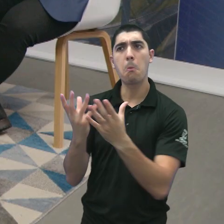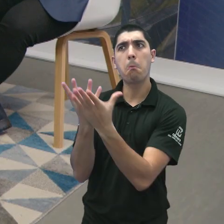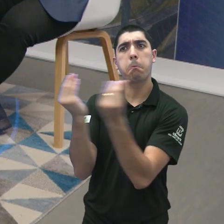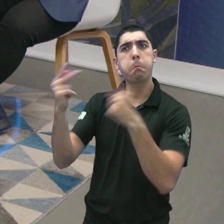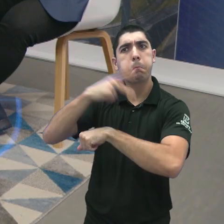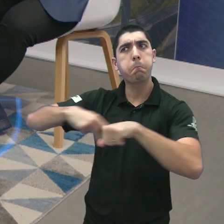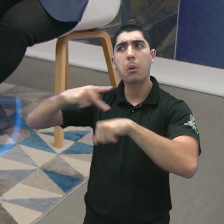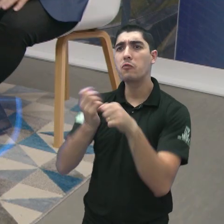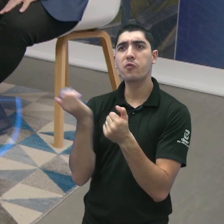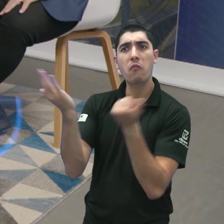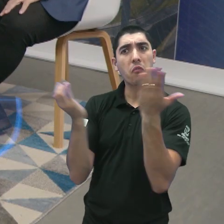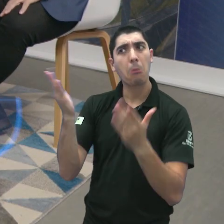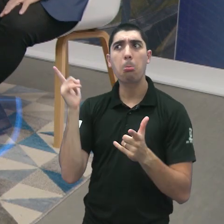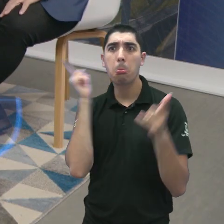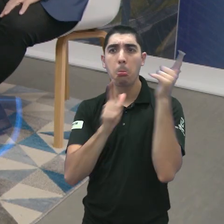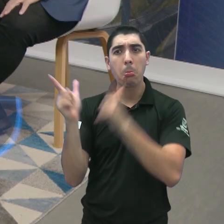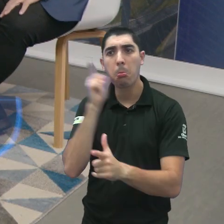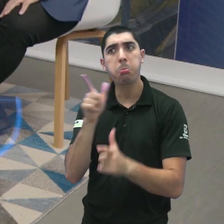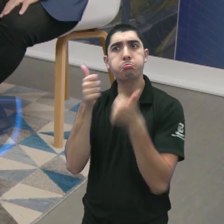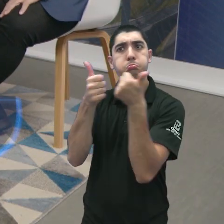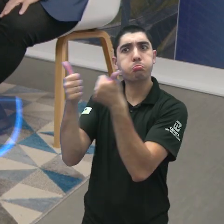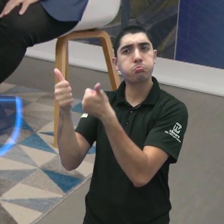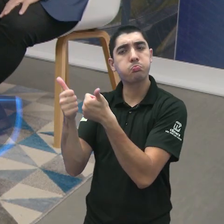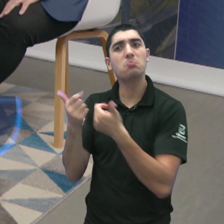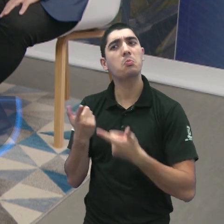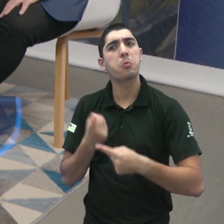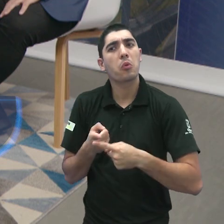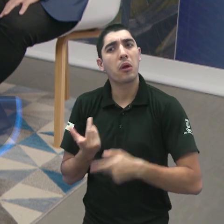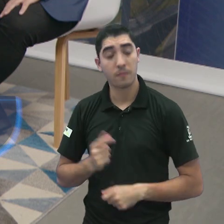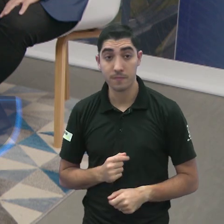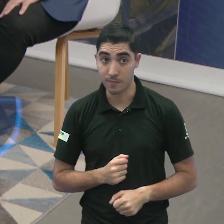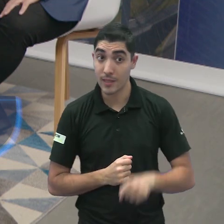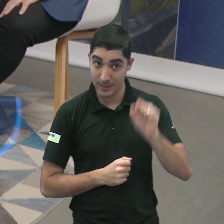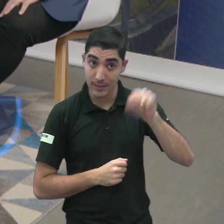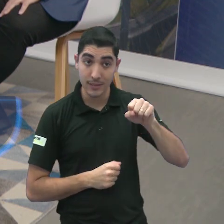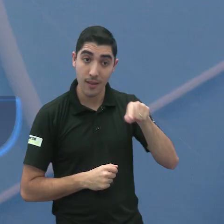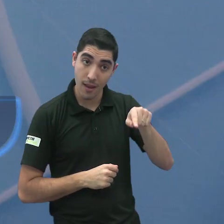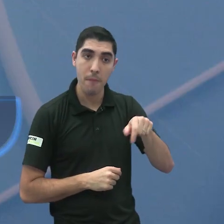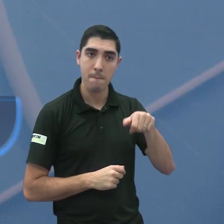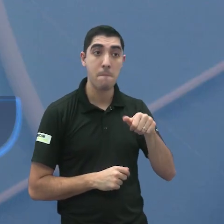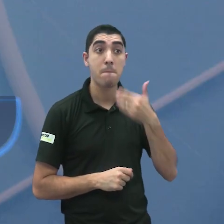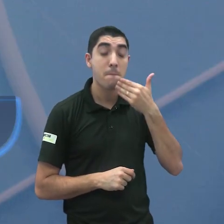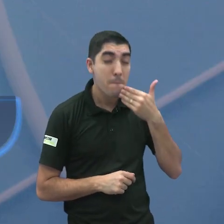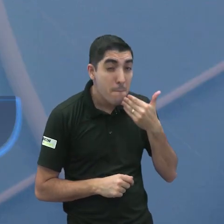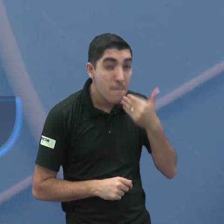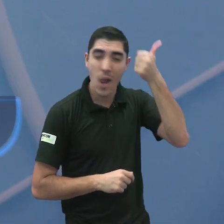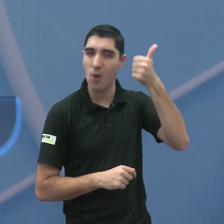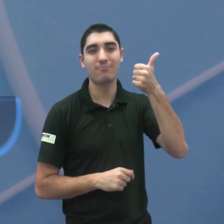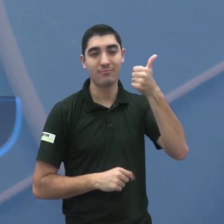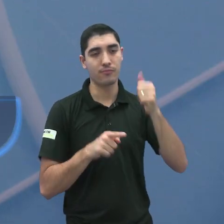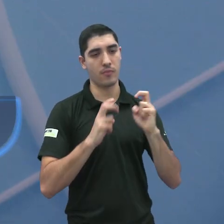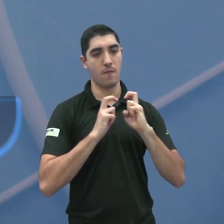e funciona muito bem, por sinal, né? Funciona muito bem. É o transporte de massa mais eficiente, de fato. O